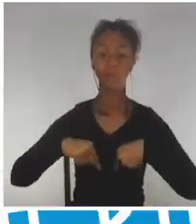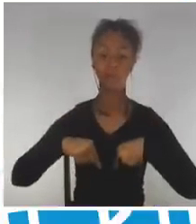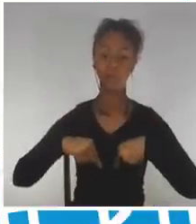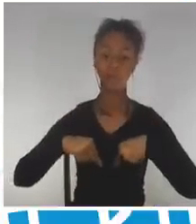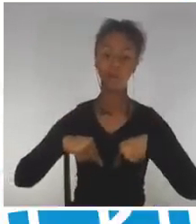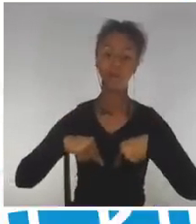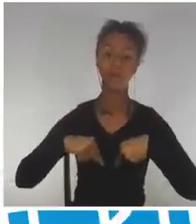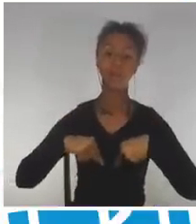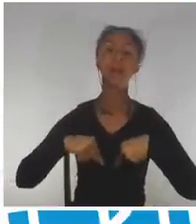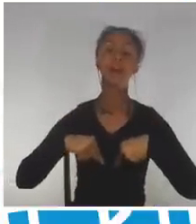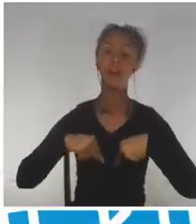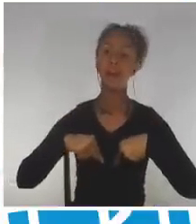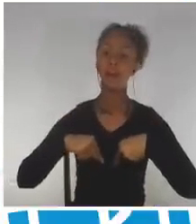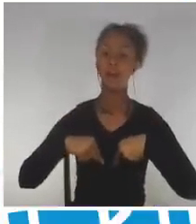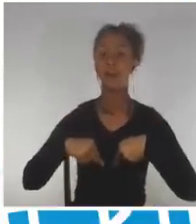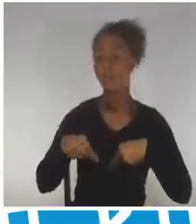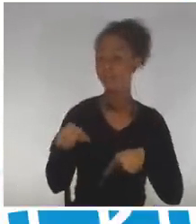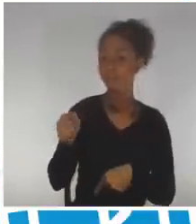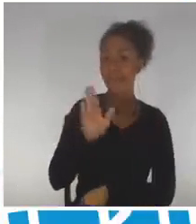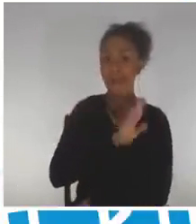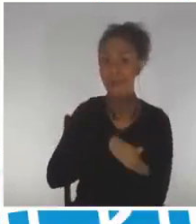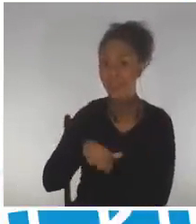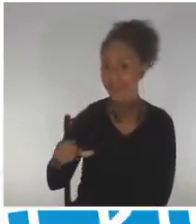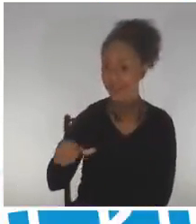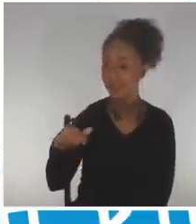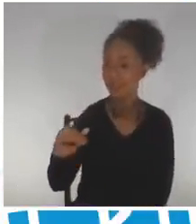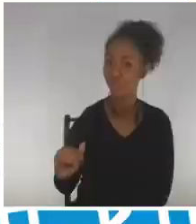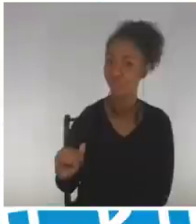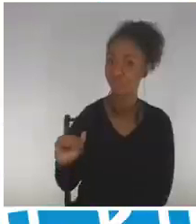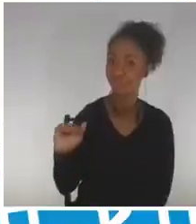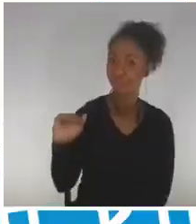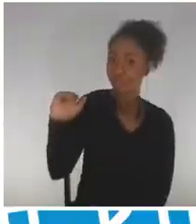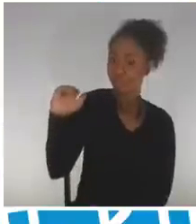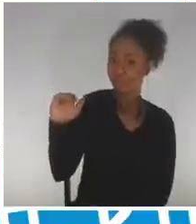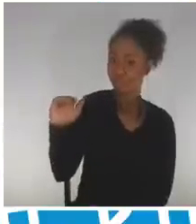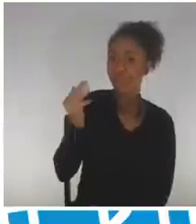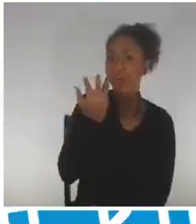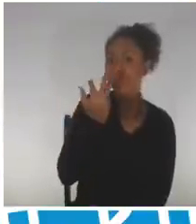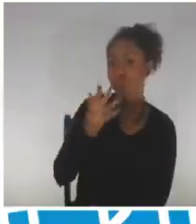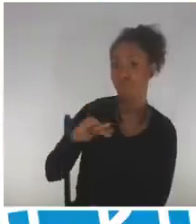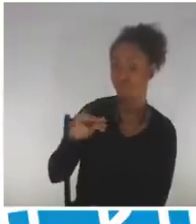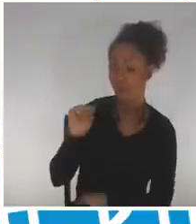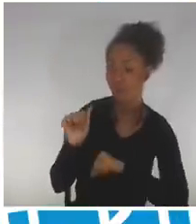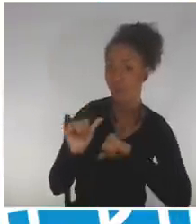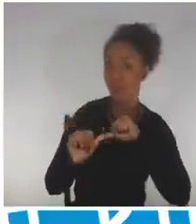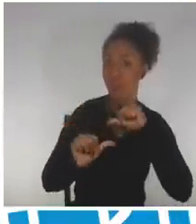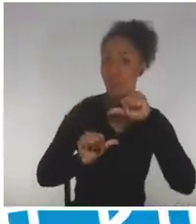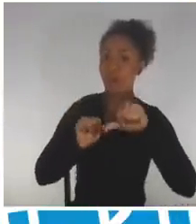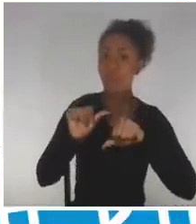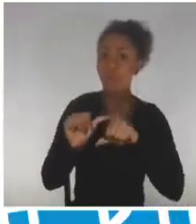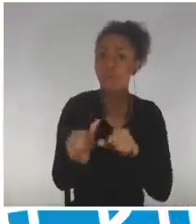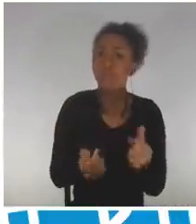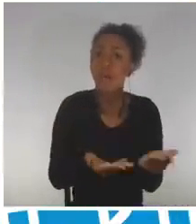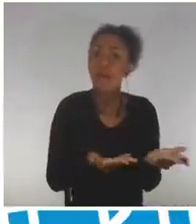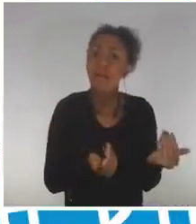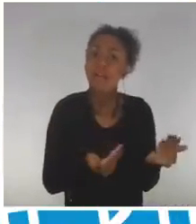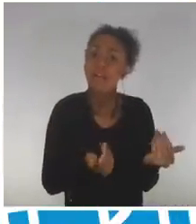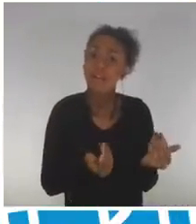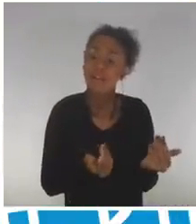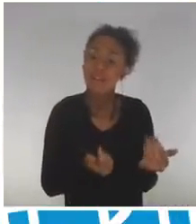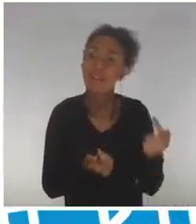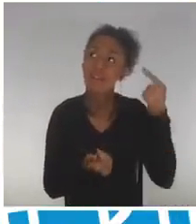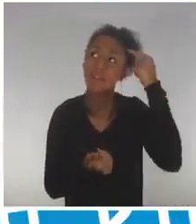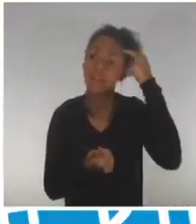o pré-adolescente, com mudanças biológicas, psicológicas. No 6º ano ainda é